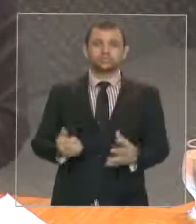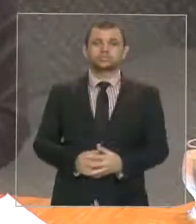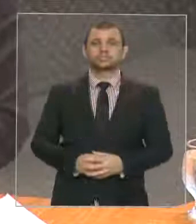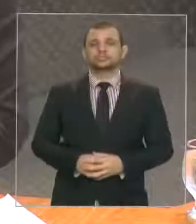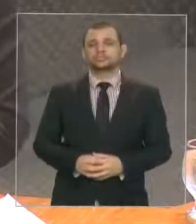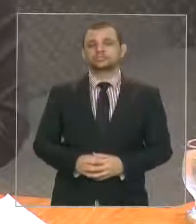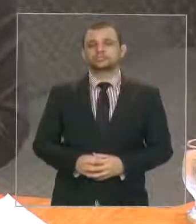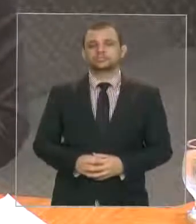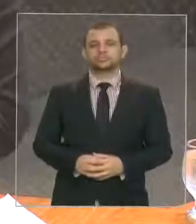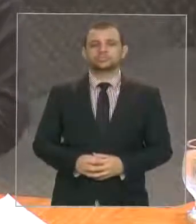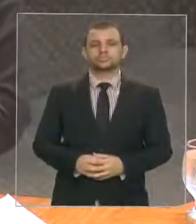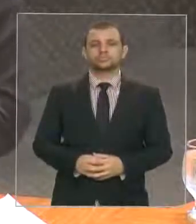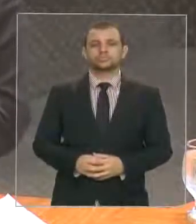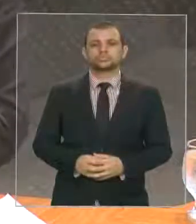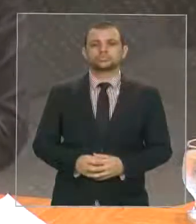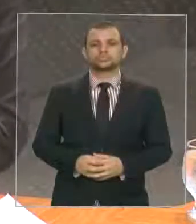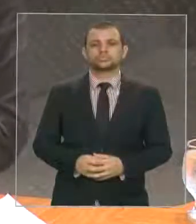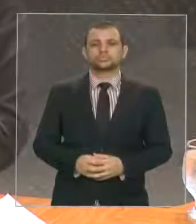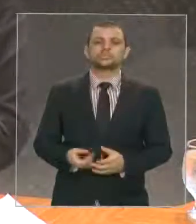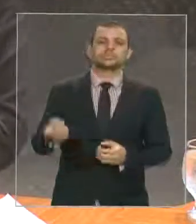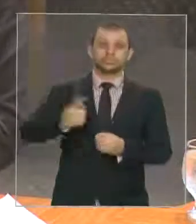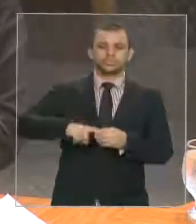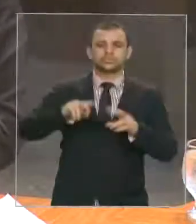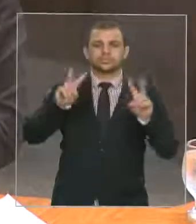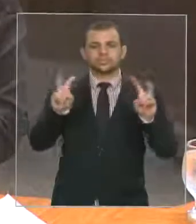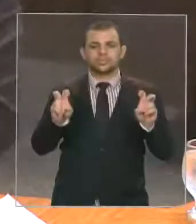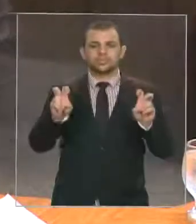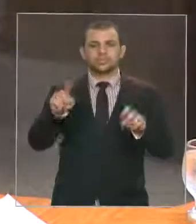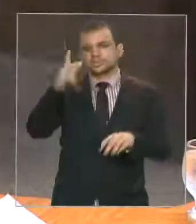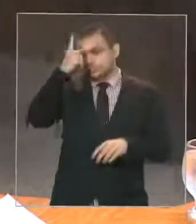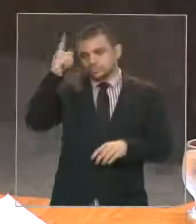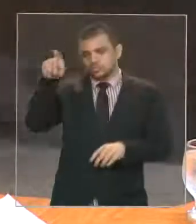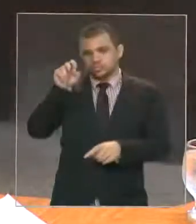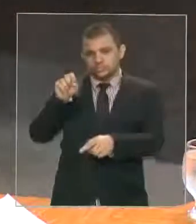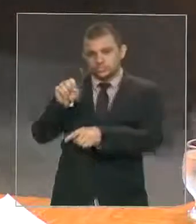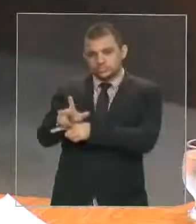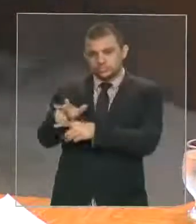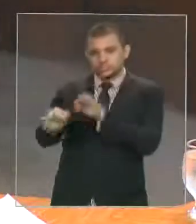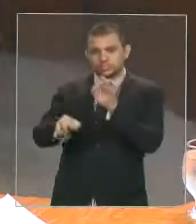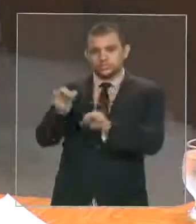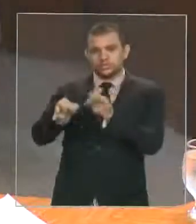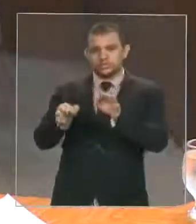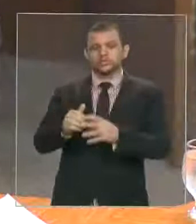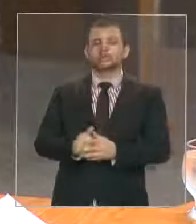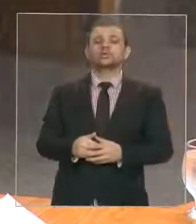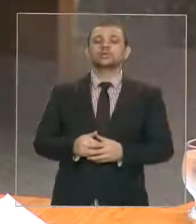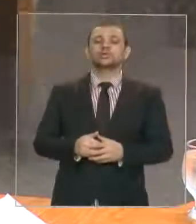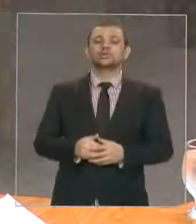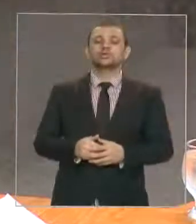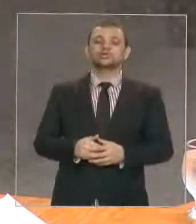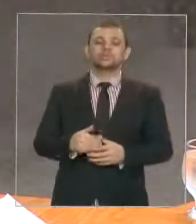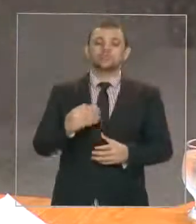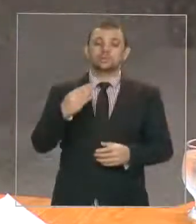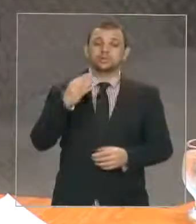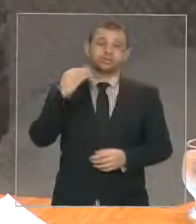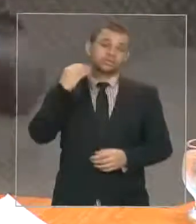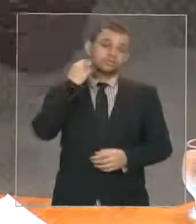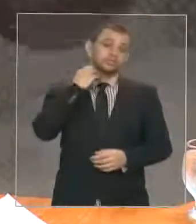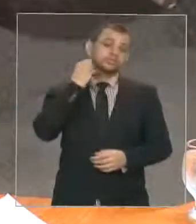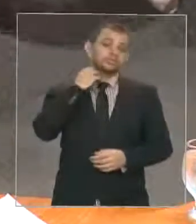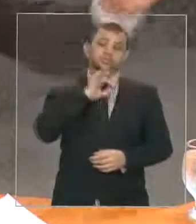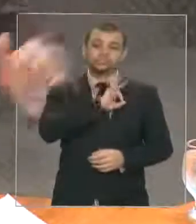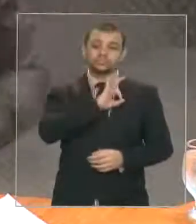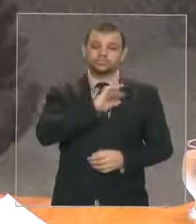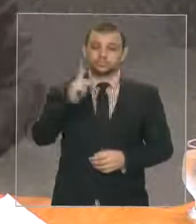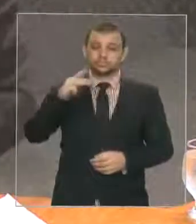questão dos subjúdices. A Polícia Militar de Minas Gerais, de outro estado da região norte